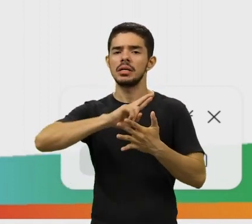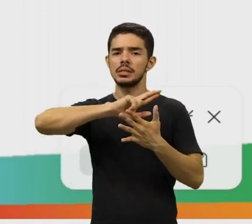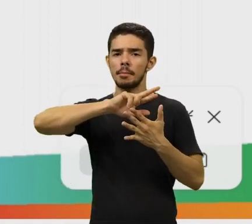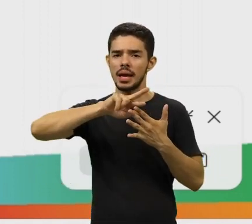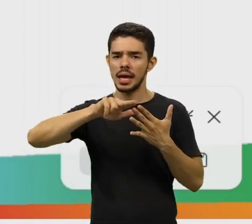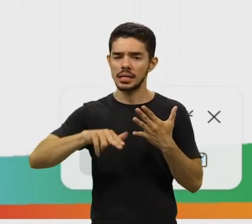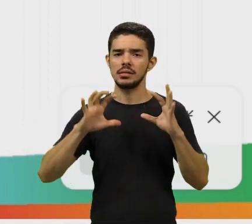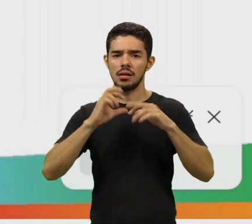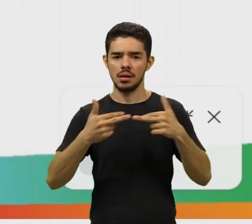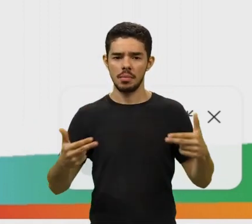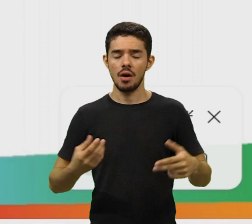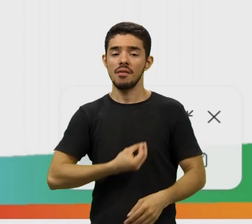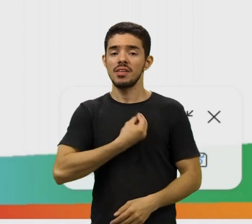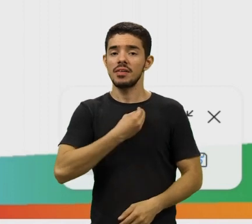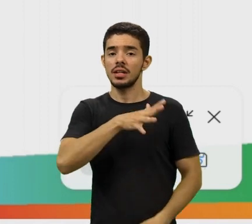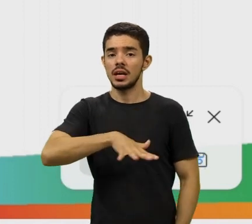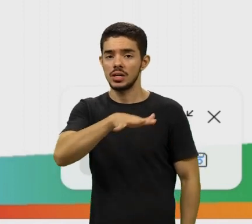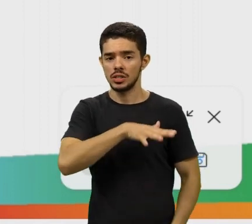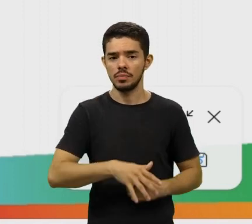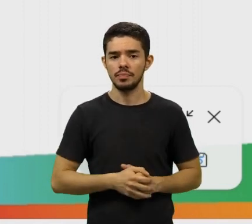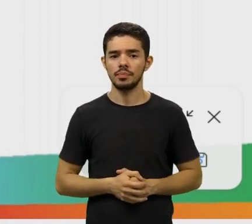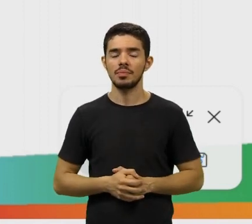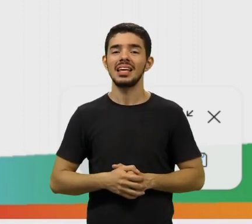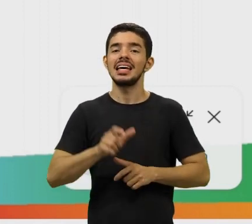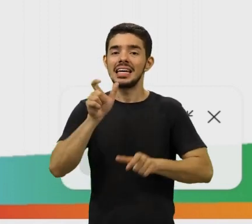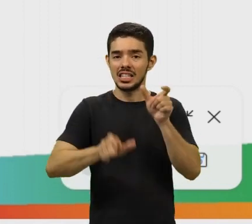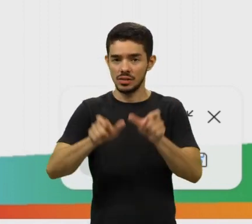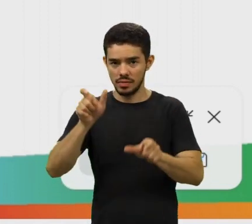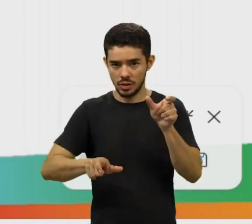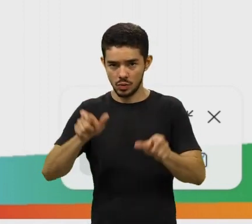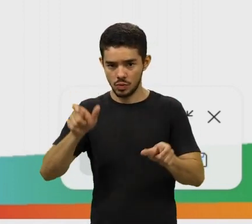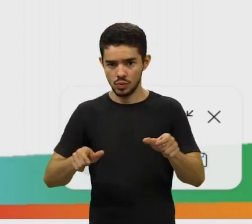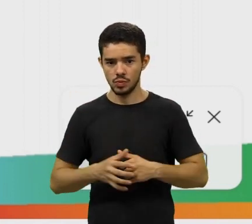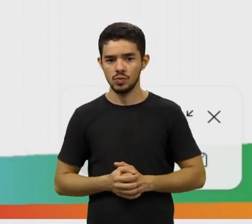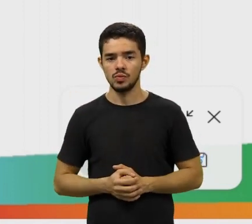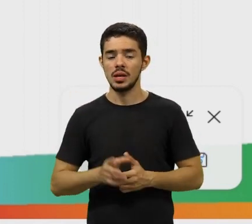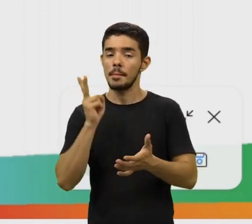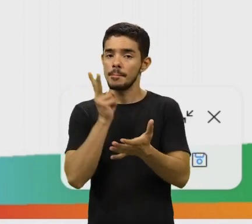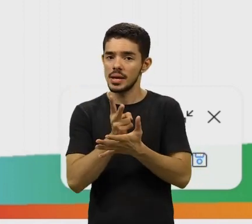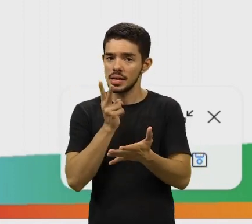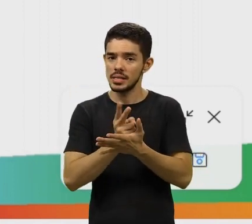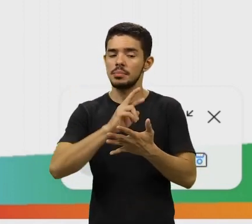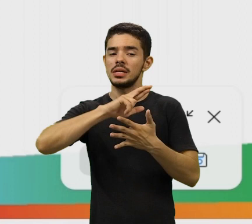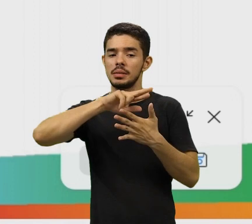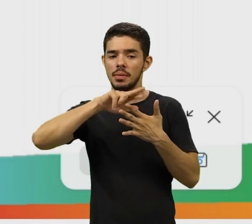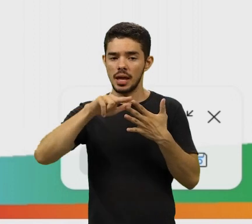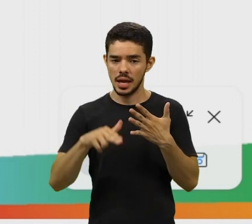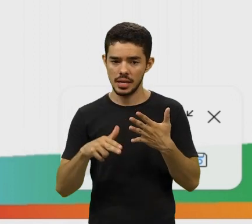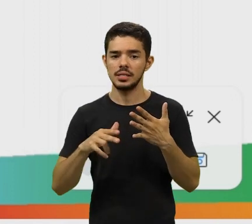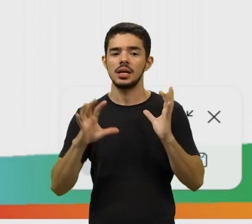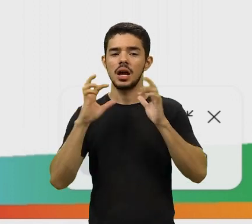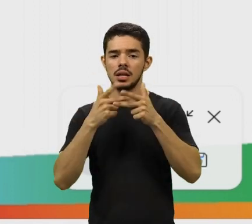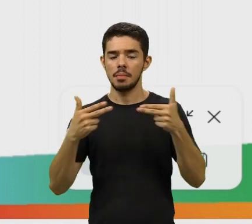animal estavam vivendo na região. Então, indivíduos da mesma